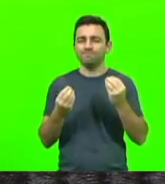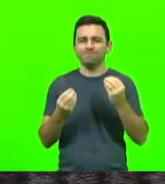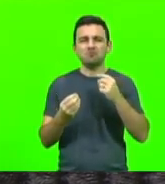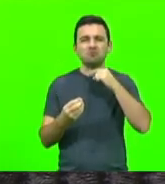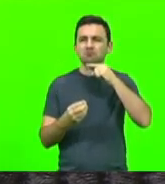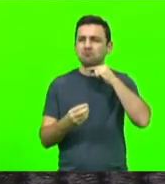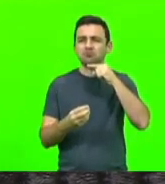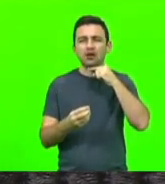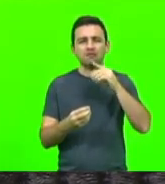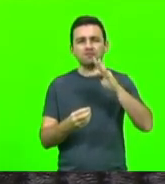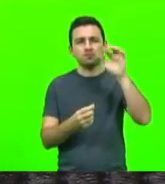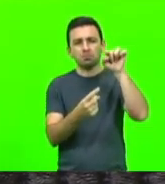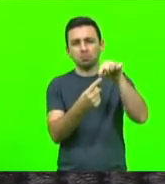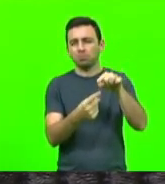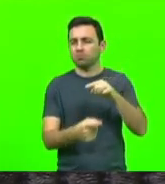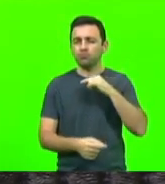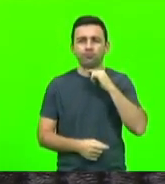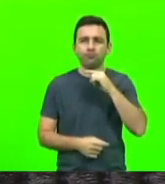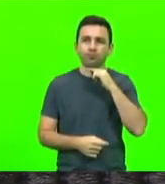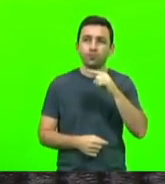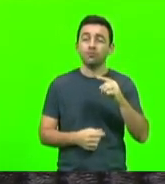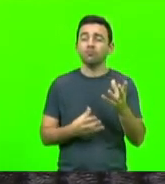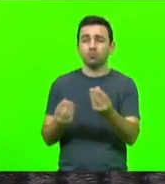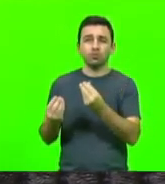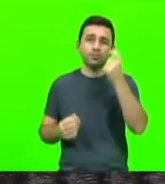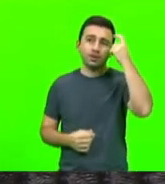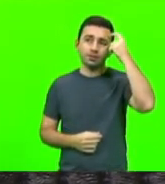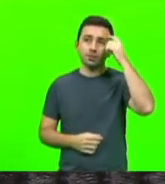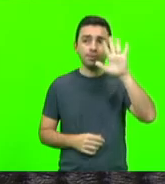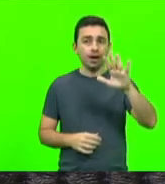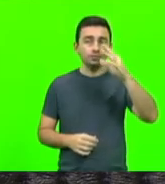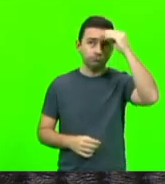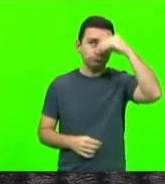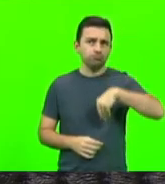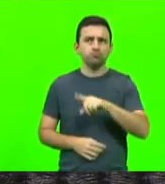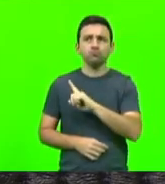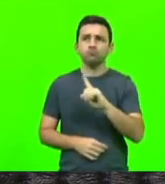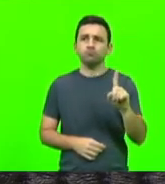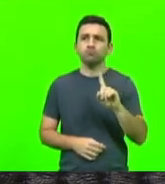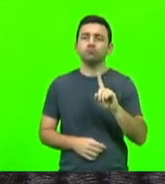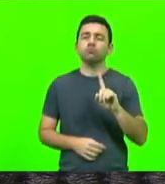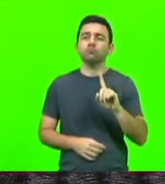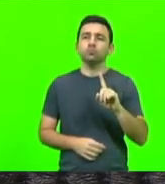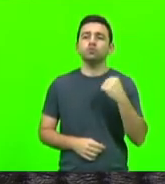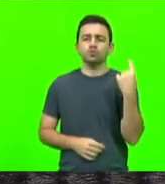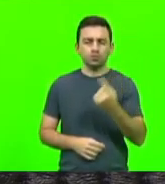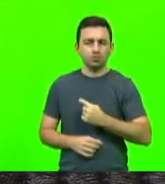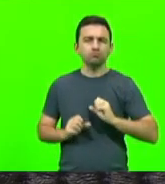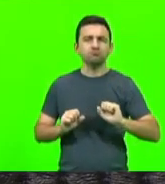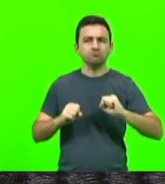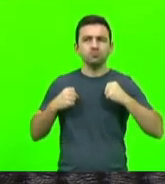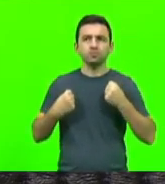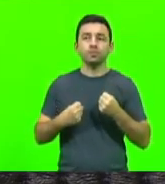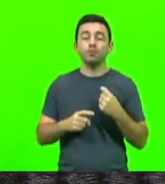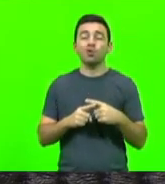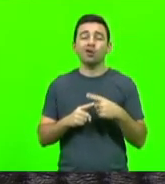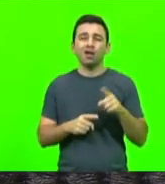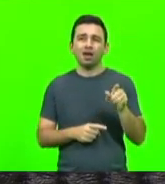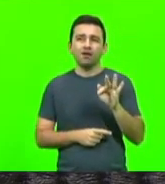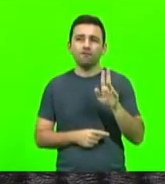inalcançável, mas nós não podemos desistir dessa caminhada, deputado Scudillac. Por quê? A FURB é